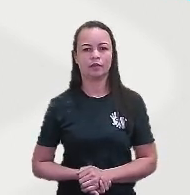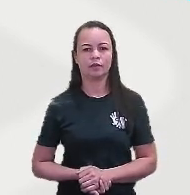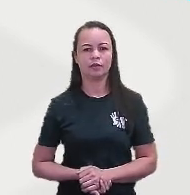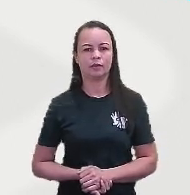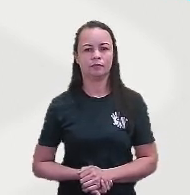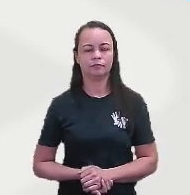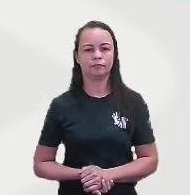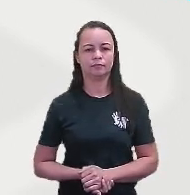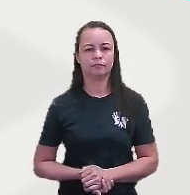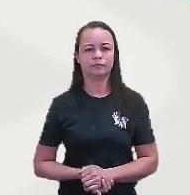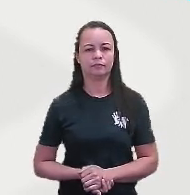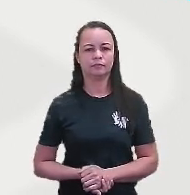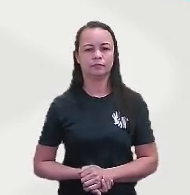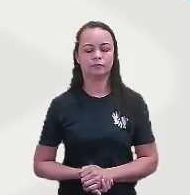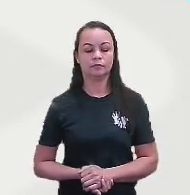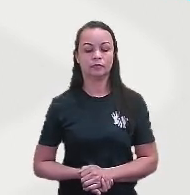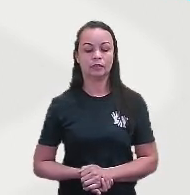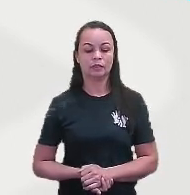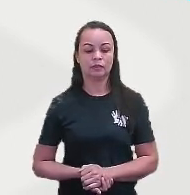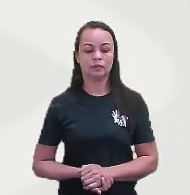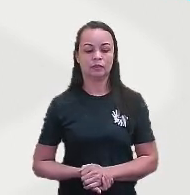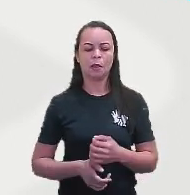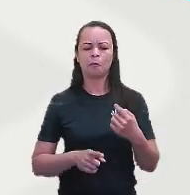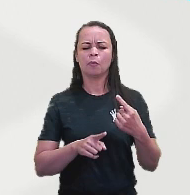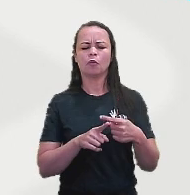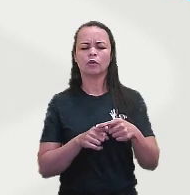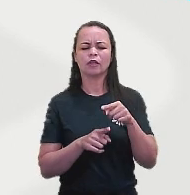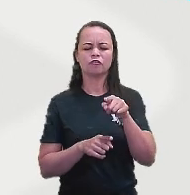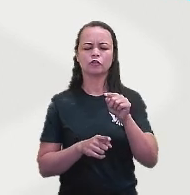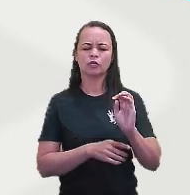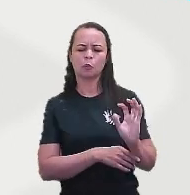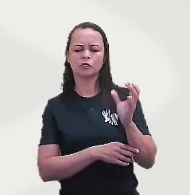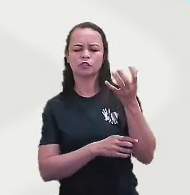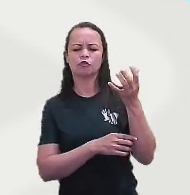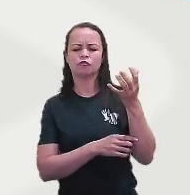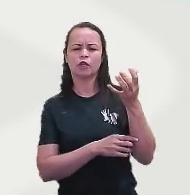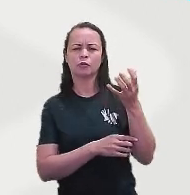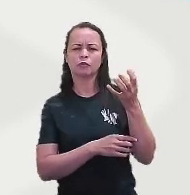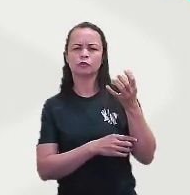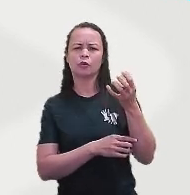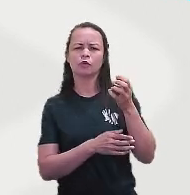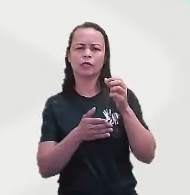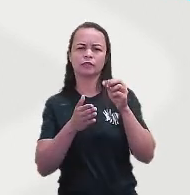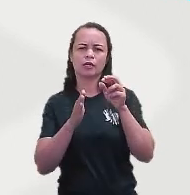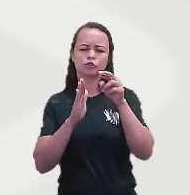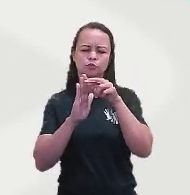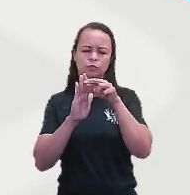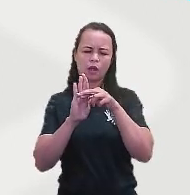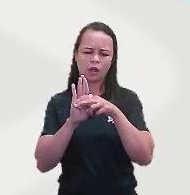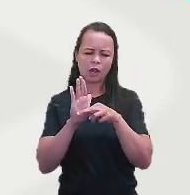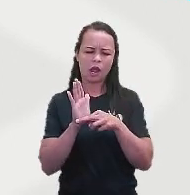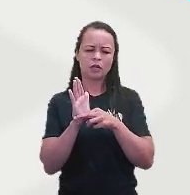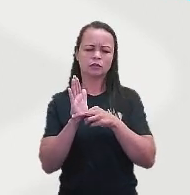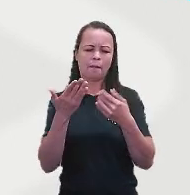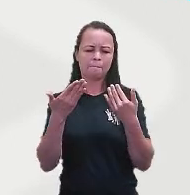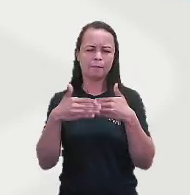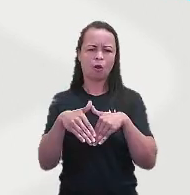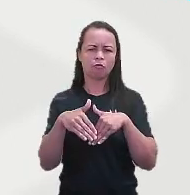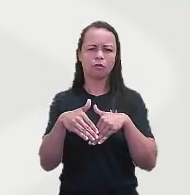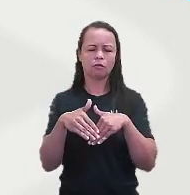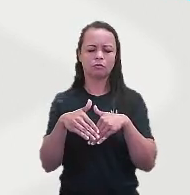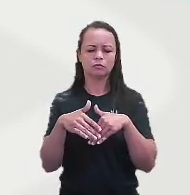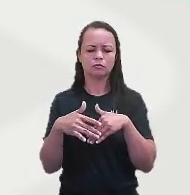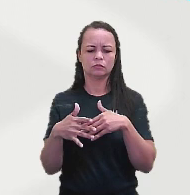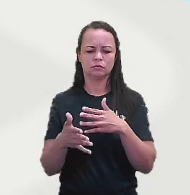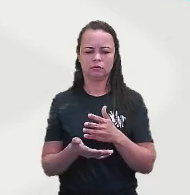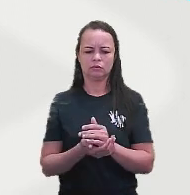Por que você não resolveu todas as questões da prova? Então, é uma pergunta bem direta, ó, que inicia ali com porquê. Então, a gente viu